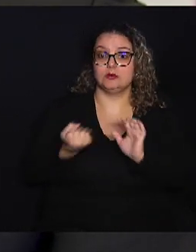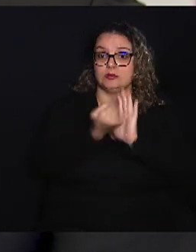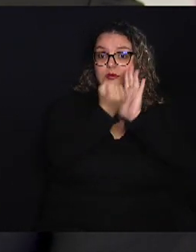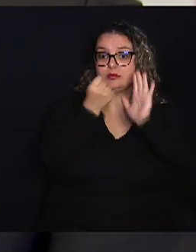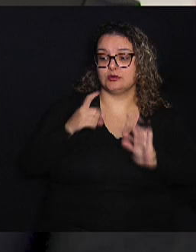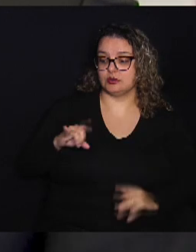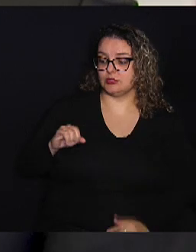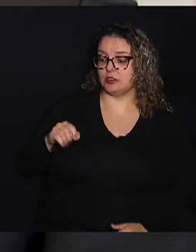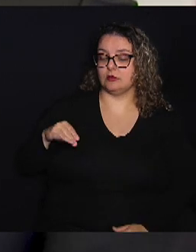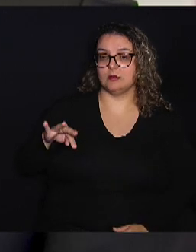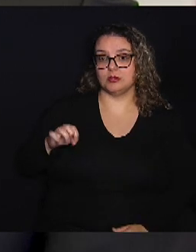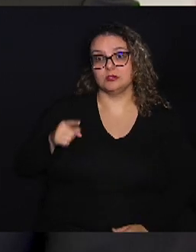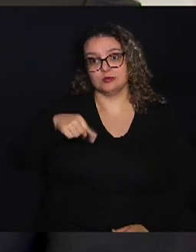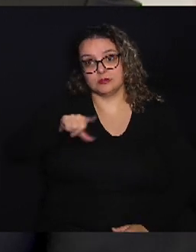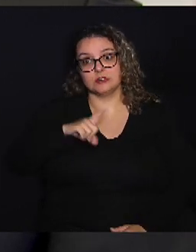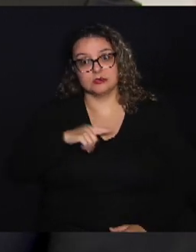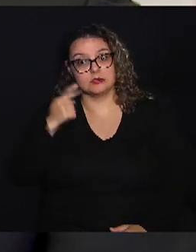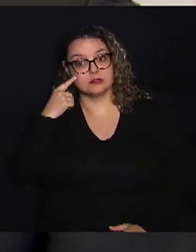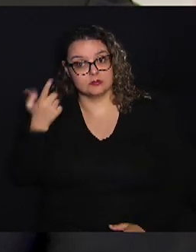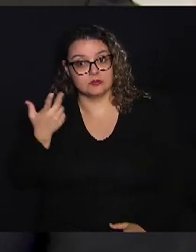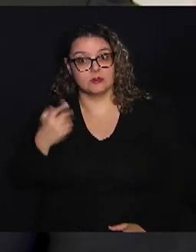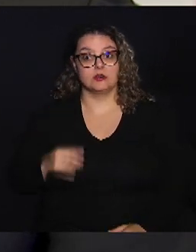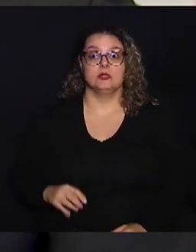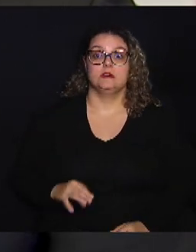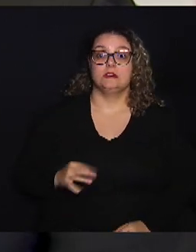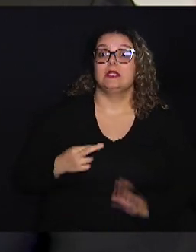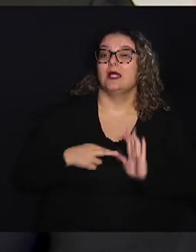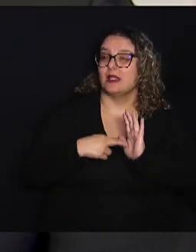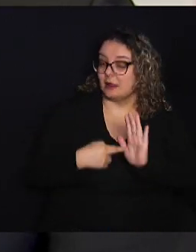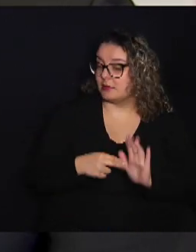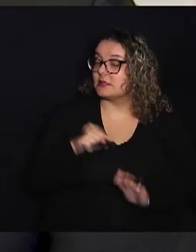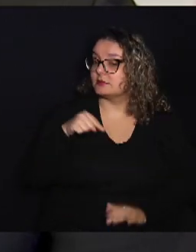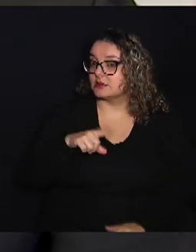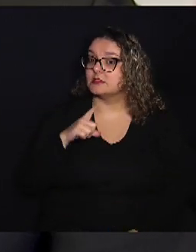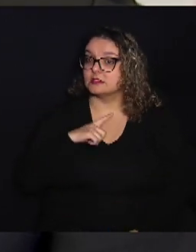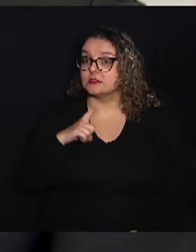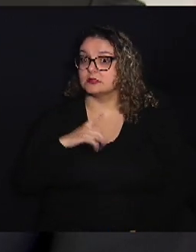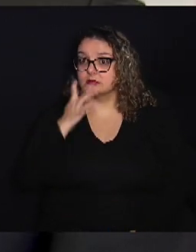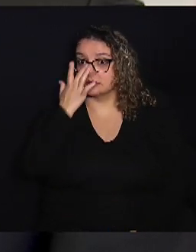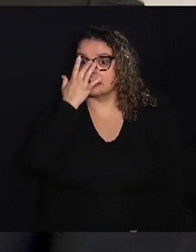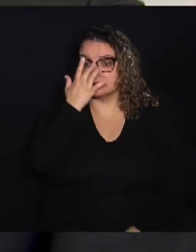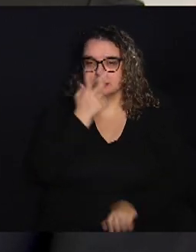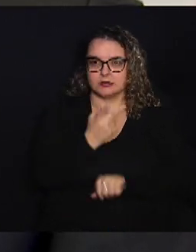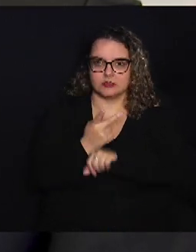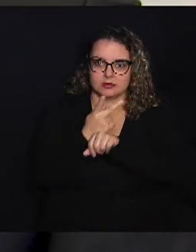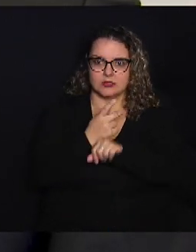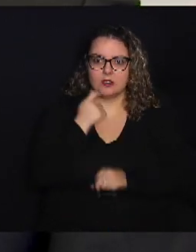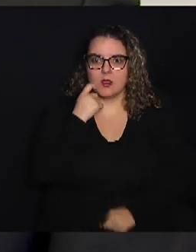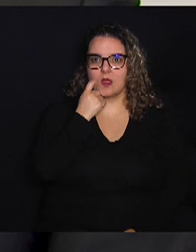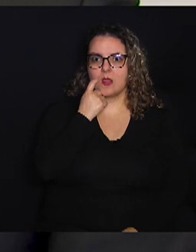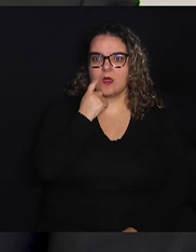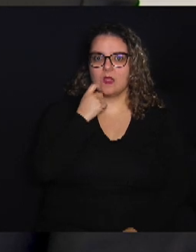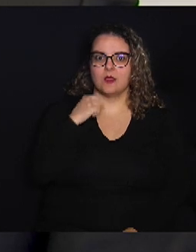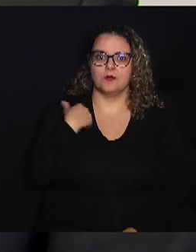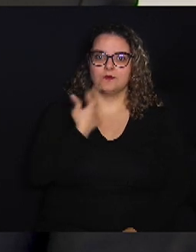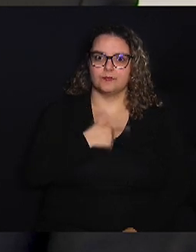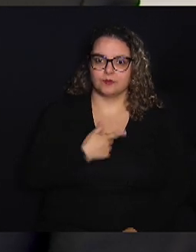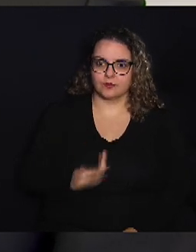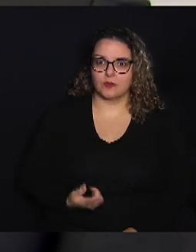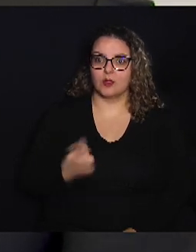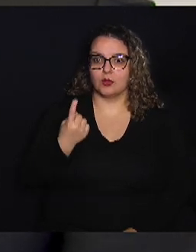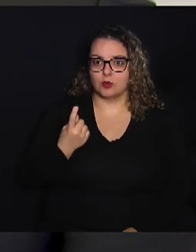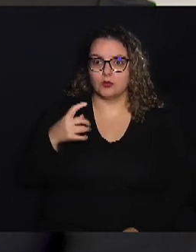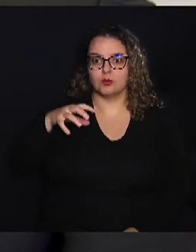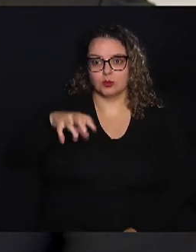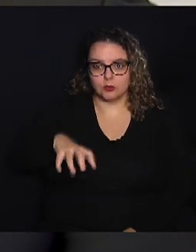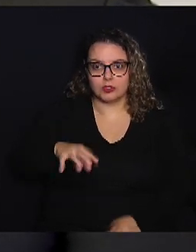E para vocês terem uma noção do tamanho da representatividade desse prêmio, nós somos o único órgão do